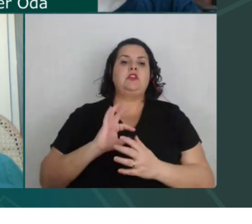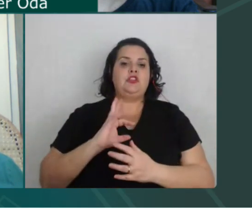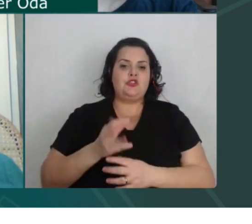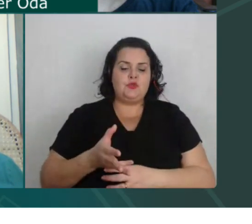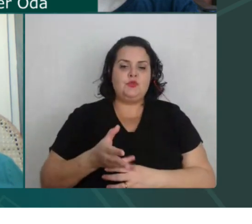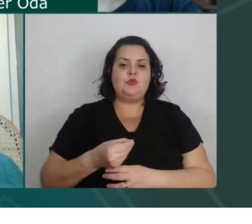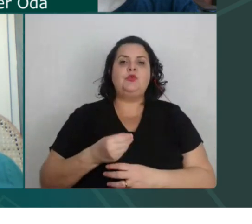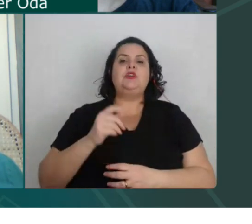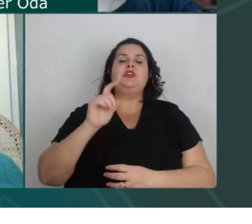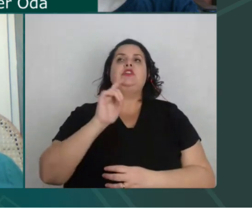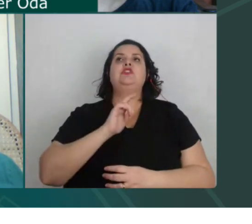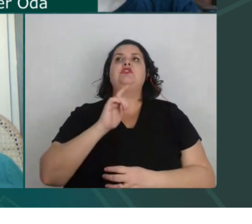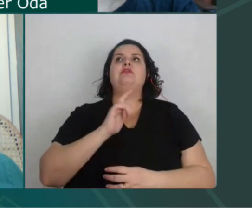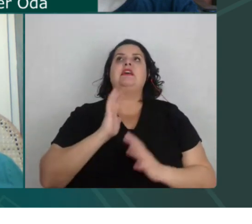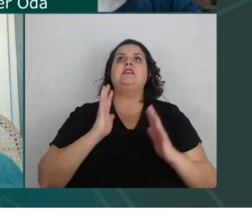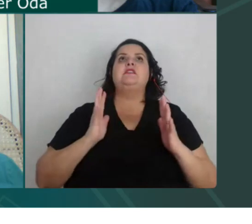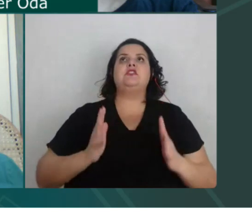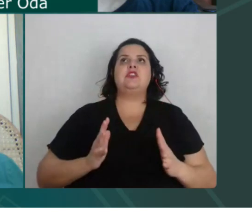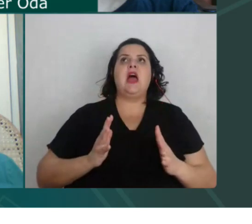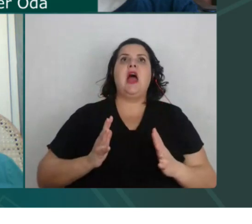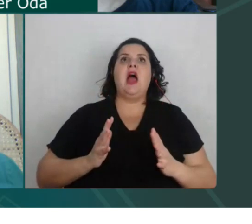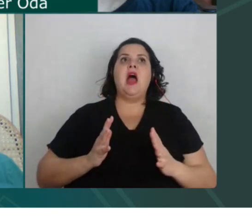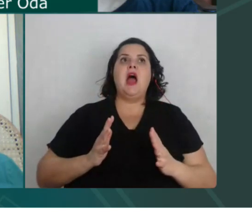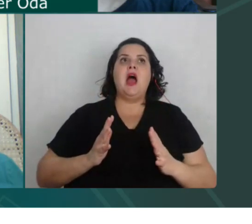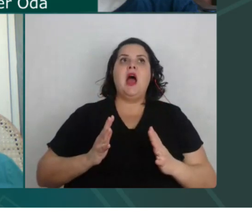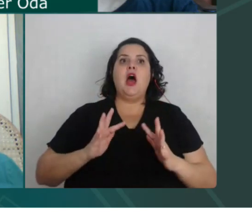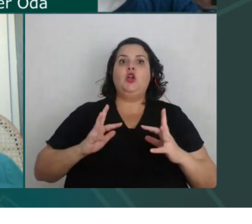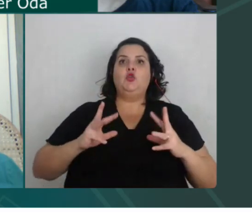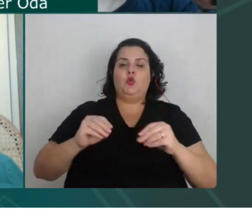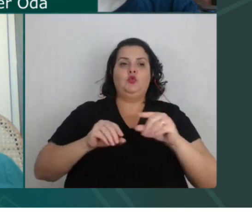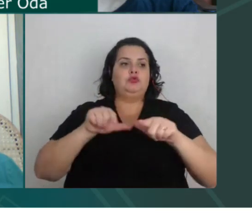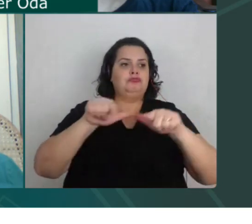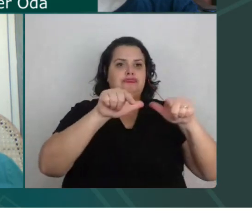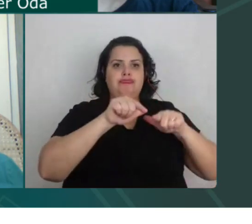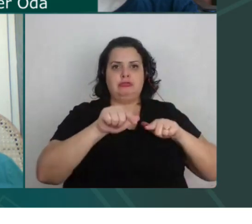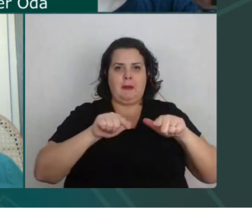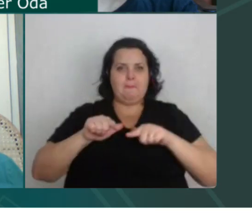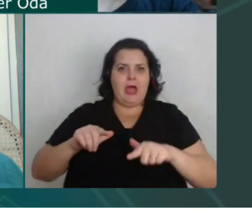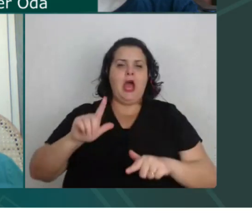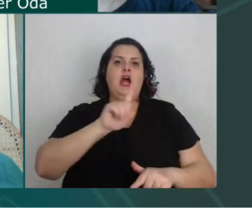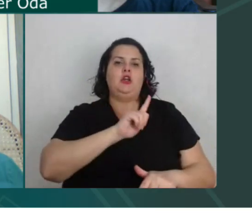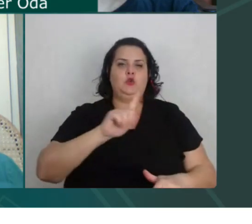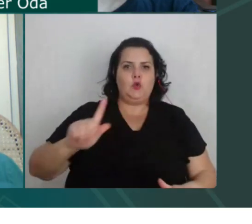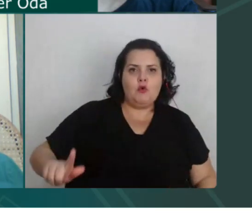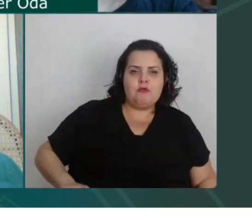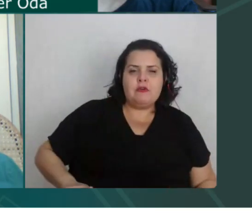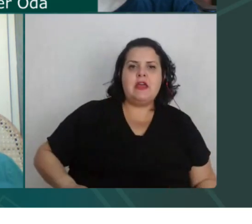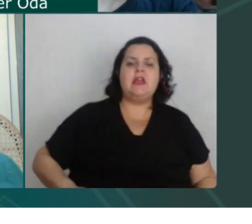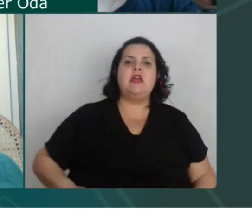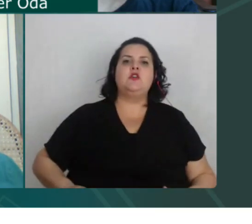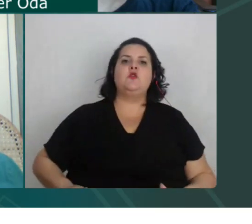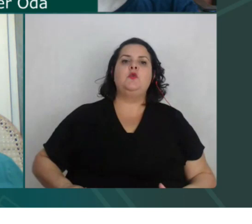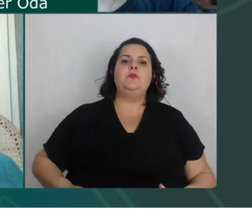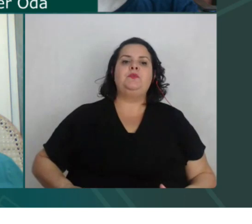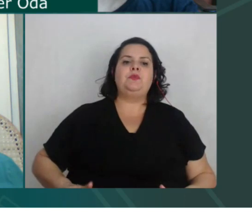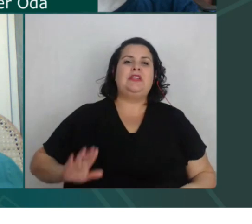todo o sistema público, sistema de saúde de atenção básica, naquele momento